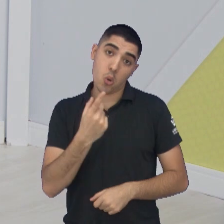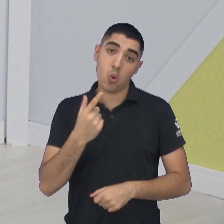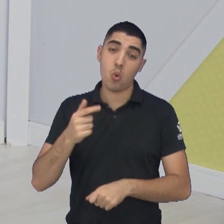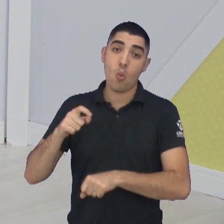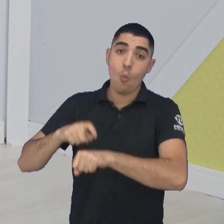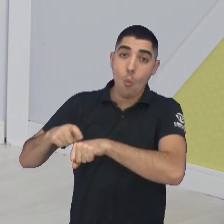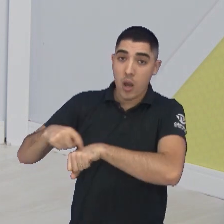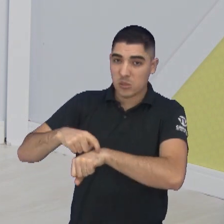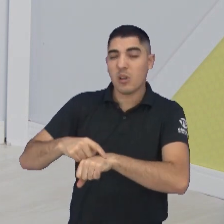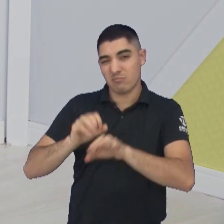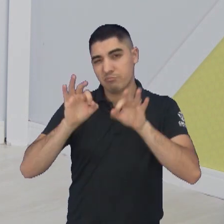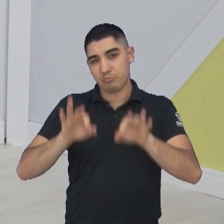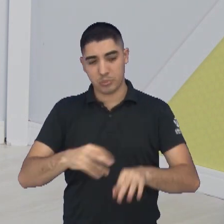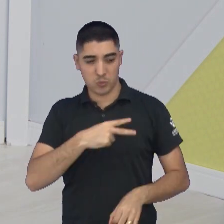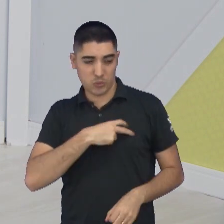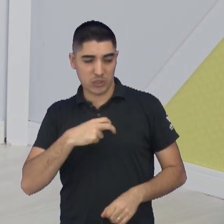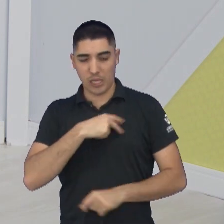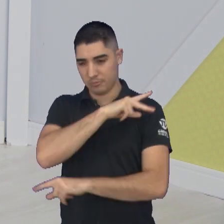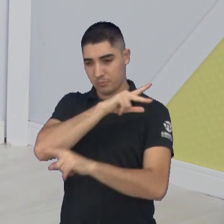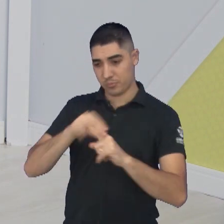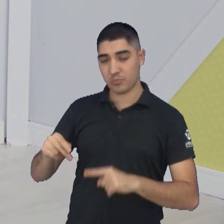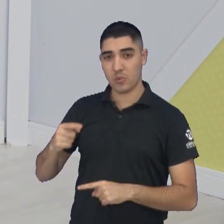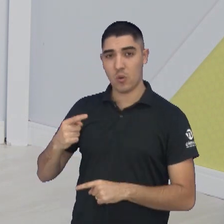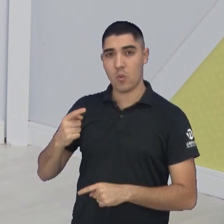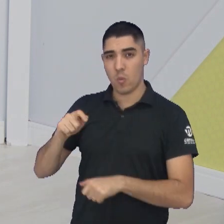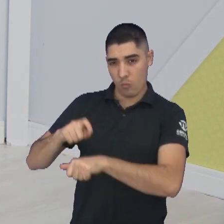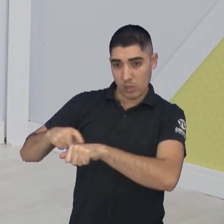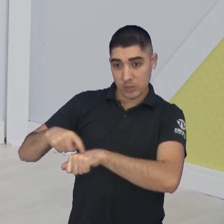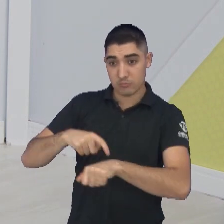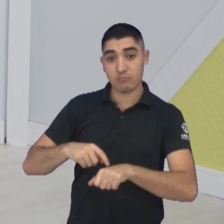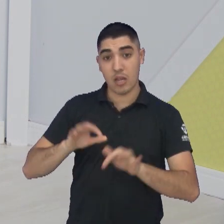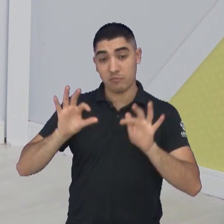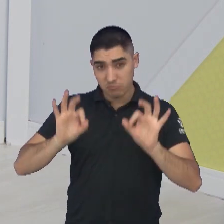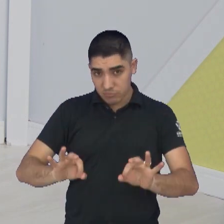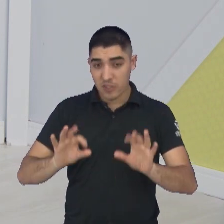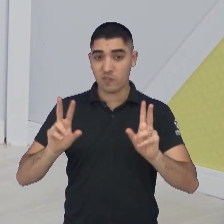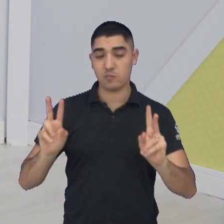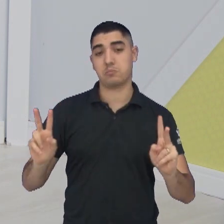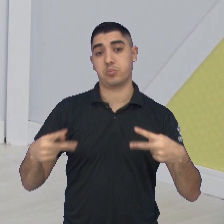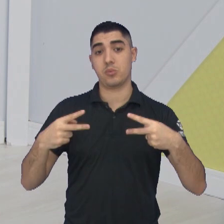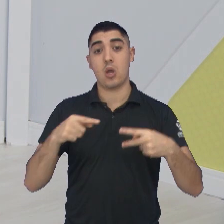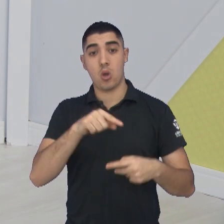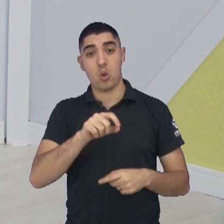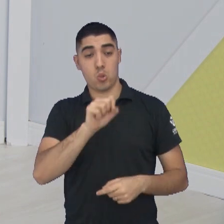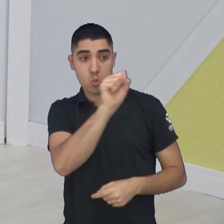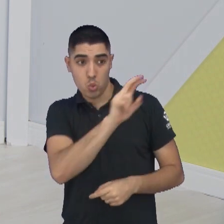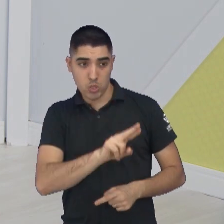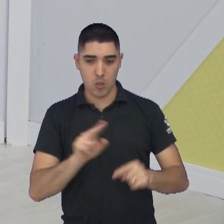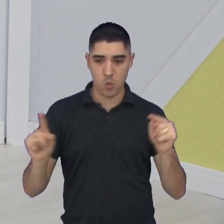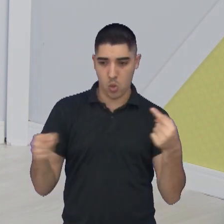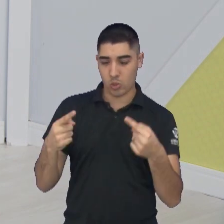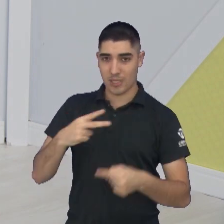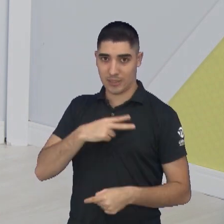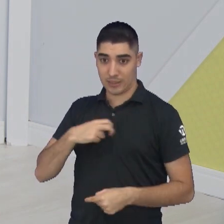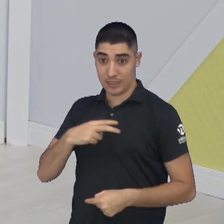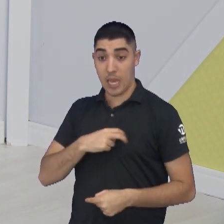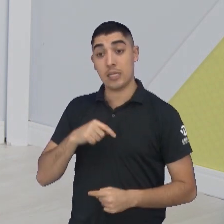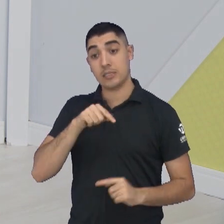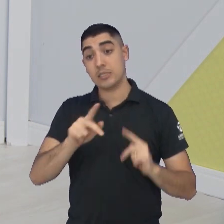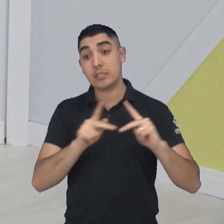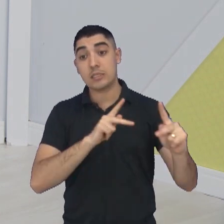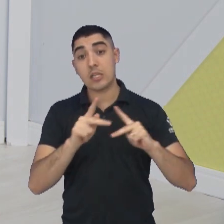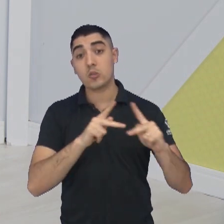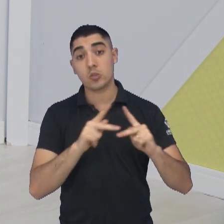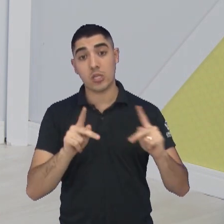que o SESI bata o Atibaia hoje e aí vai ficar pronto os confrontos. Suzano provavelmente contra a SESI e o São José. Coloca, Matheus, a